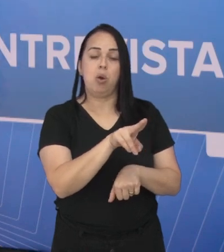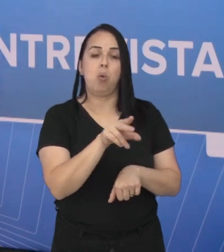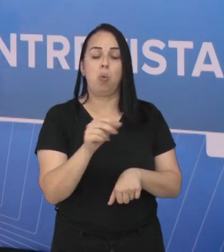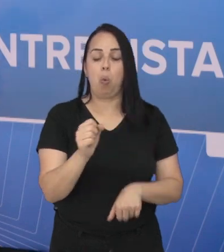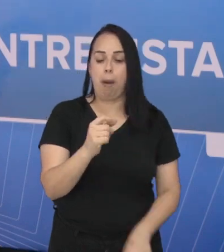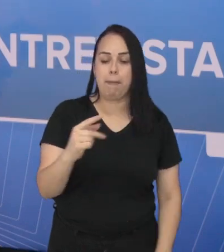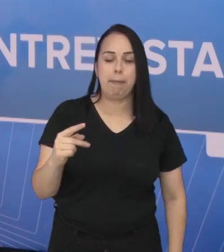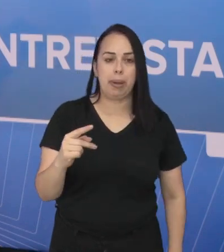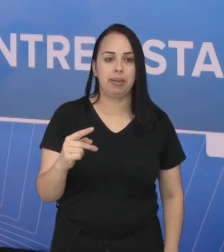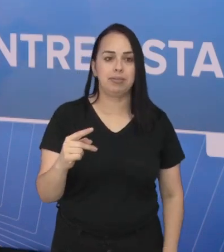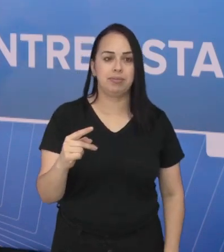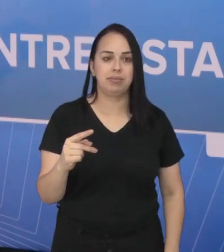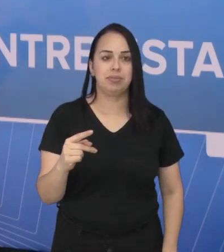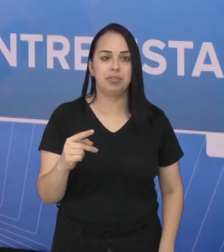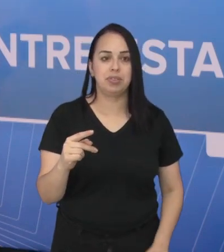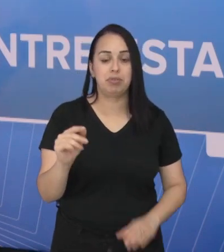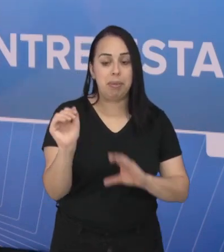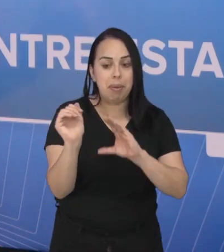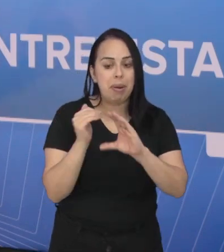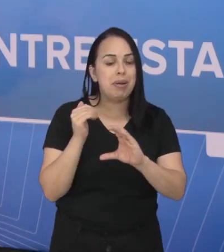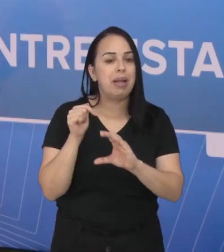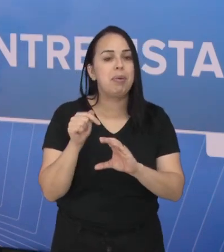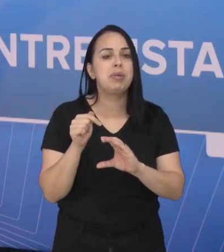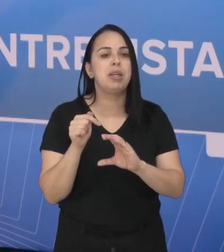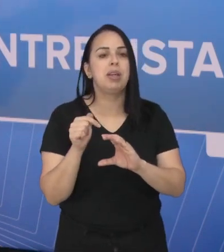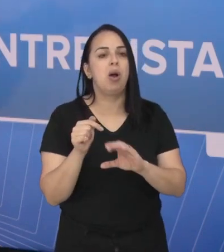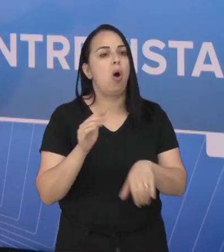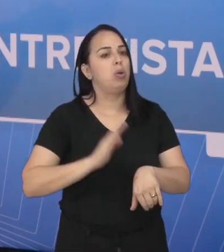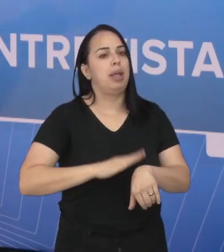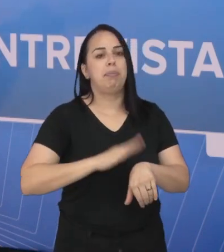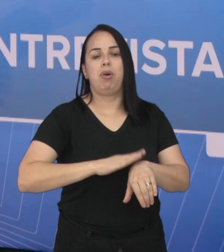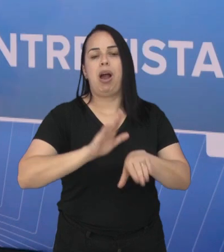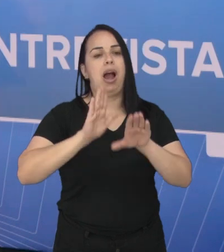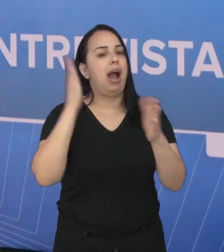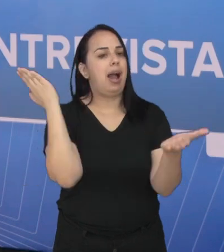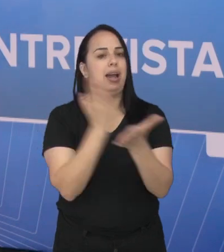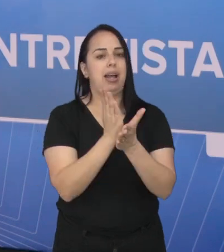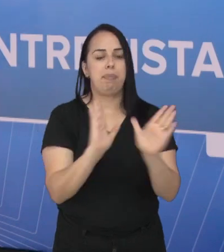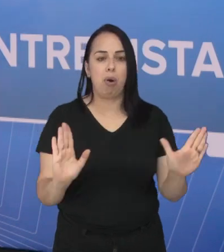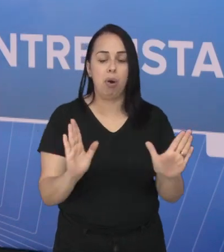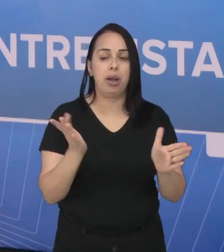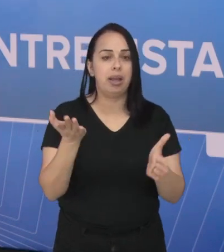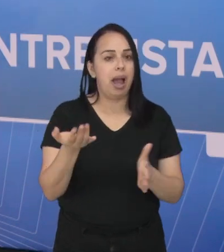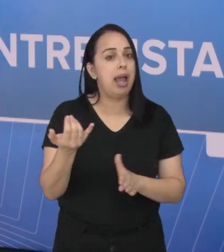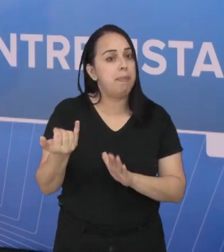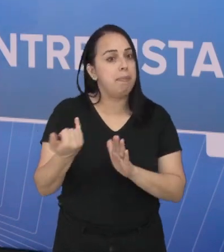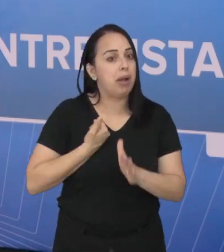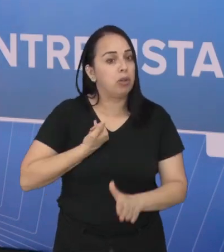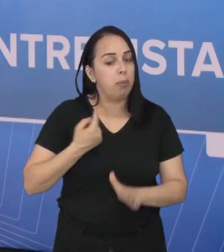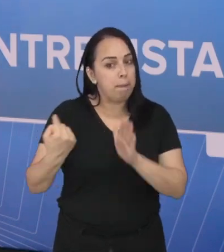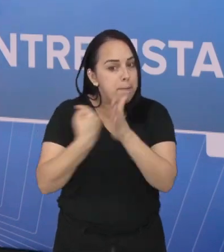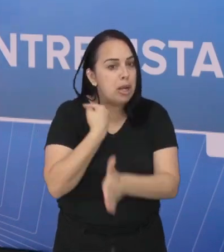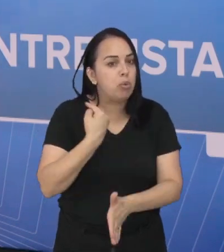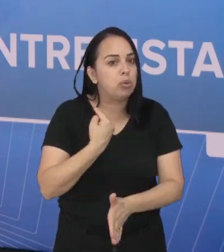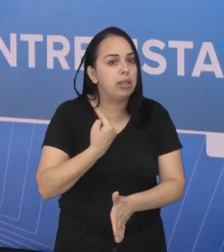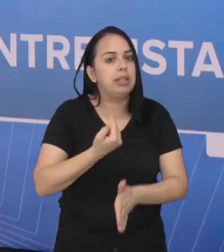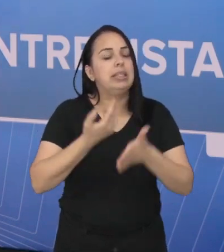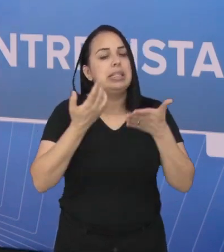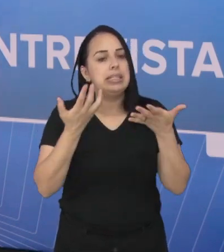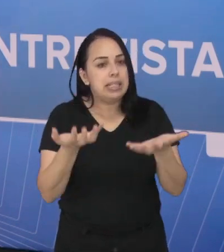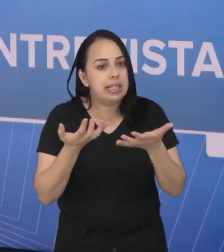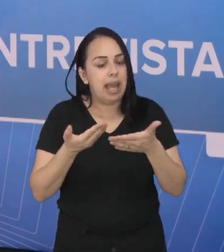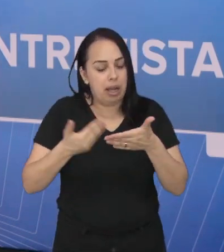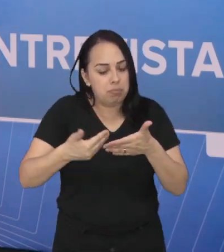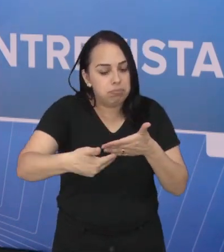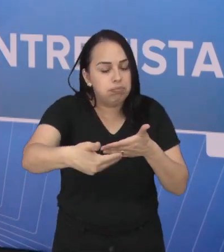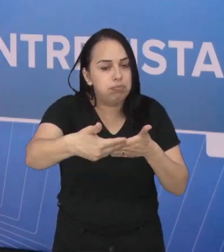dentro daquele tempo que aconteceu, o aplicativo vai vir uma mensagem para você dizendo o tempo foi atingido, você quer estender, aí é uma decisão sua,